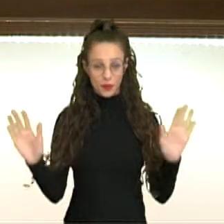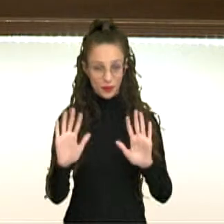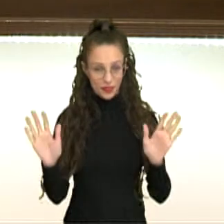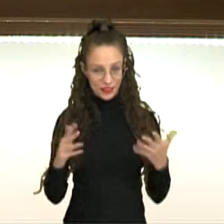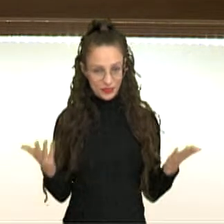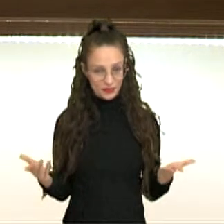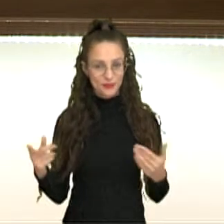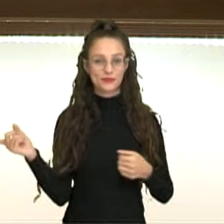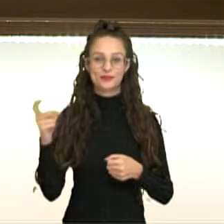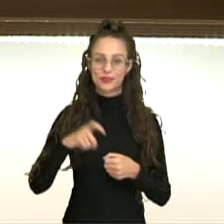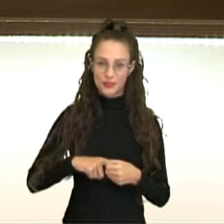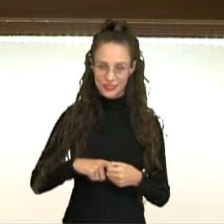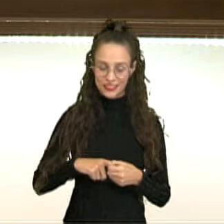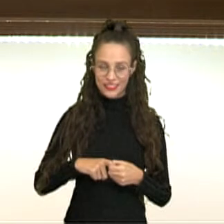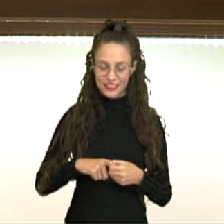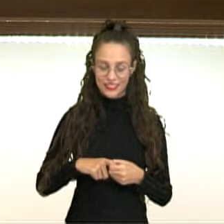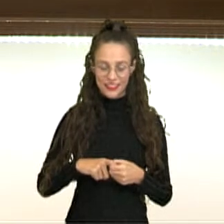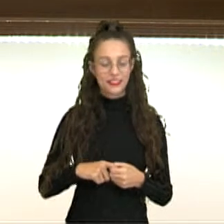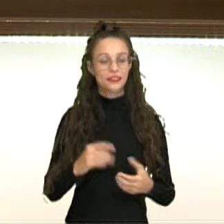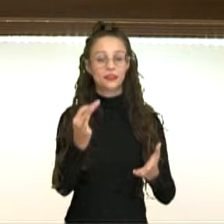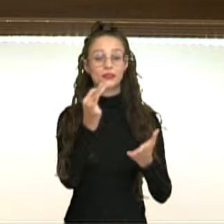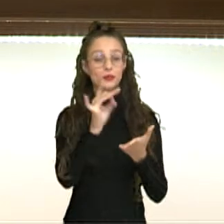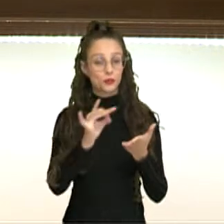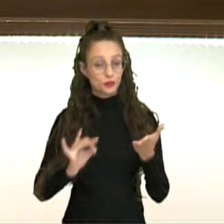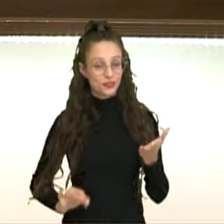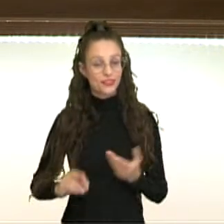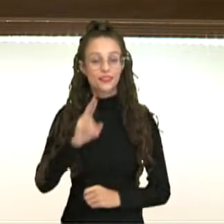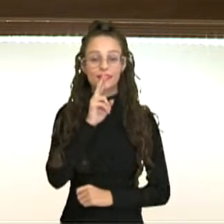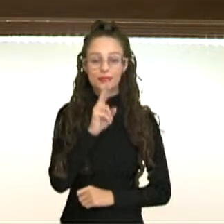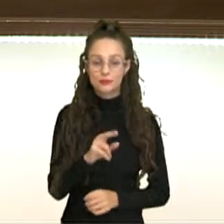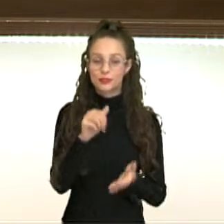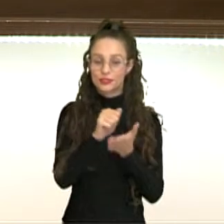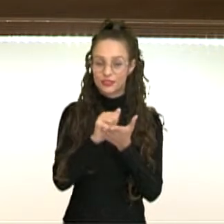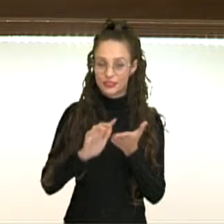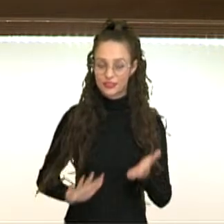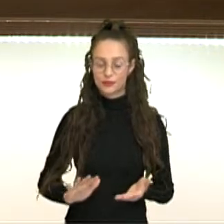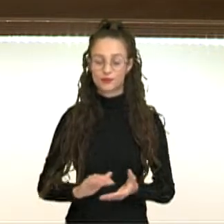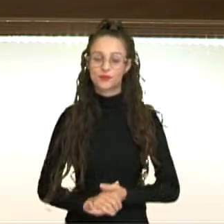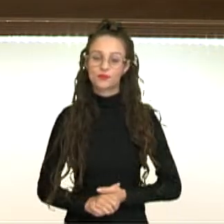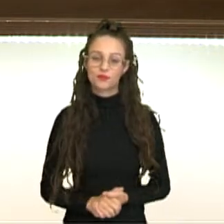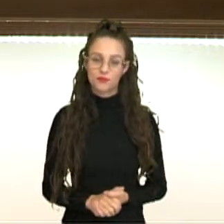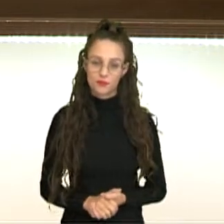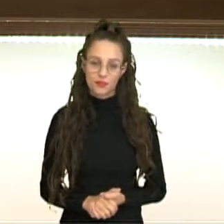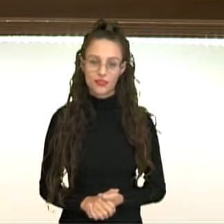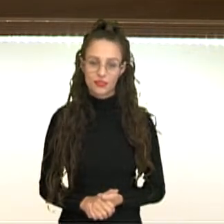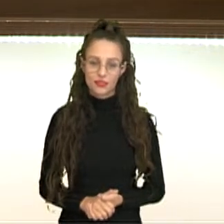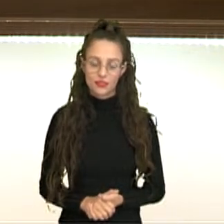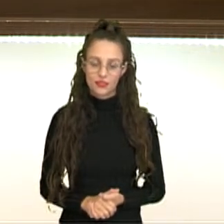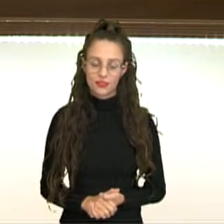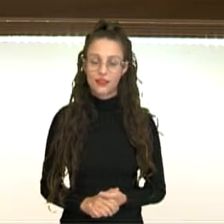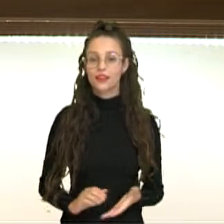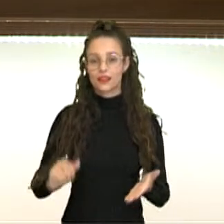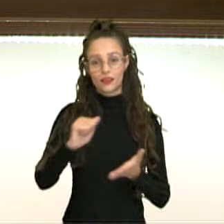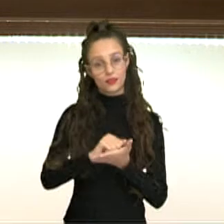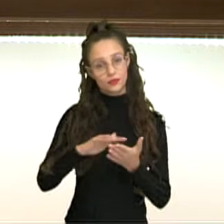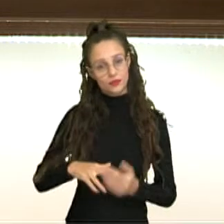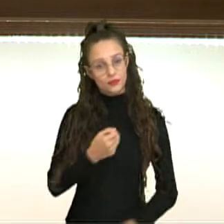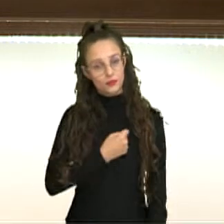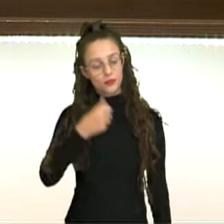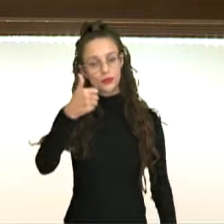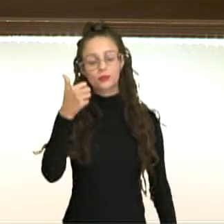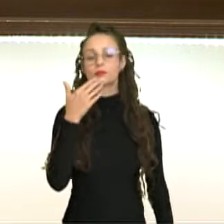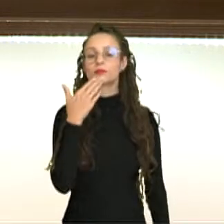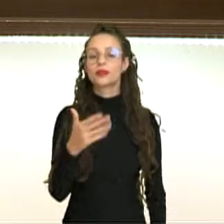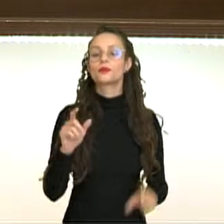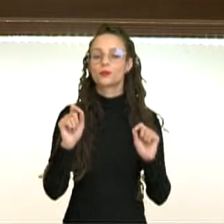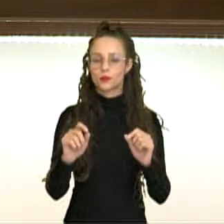Olá, retornei para conferirmos a resposta da atividade. A atividade 1 pede o quê?